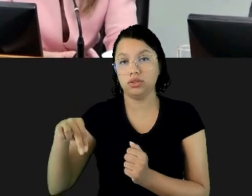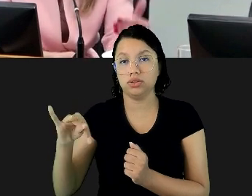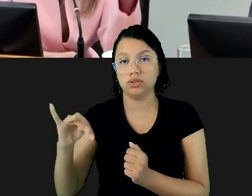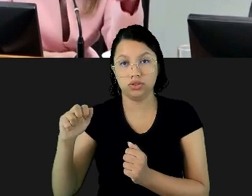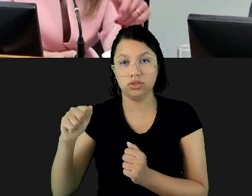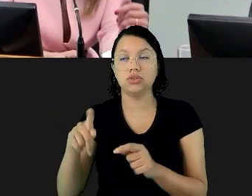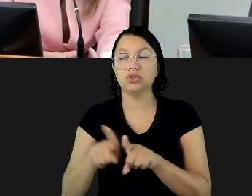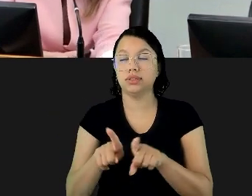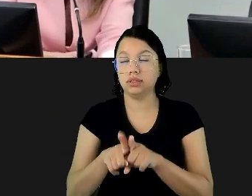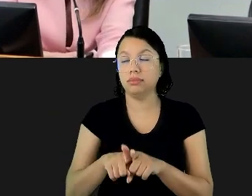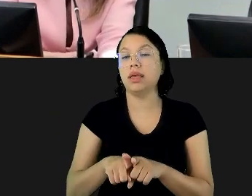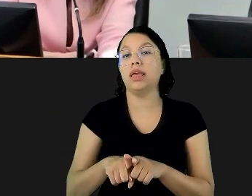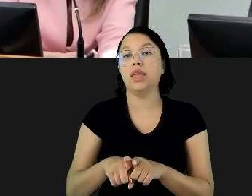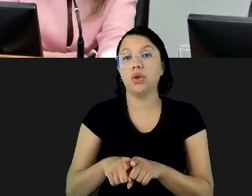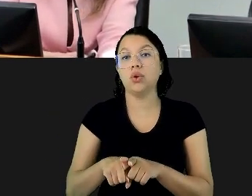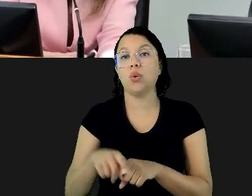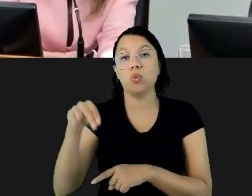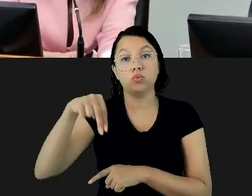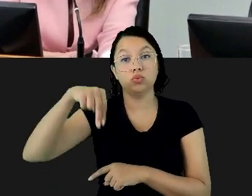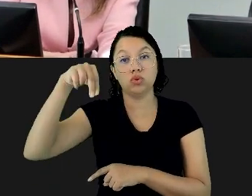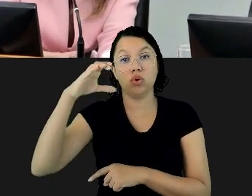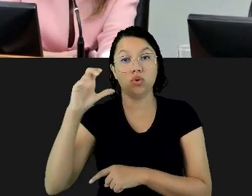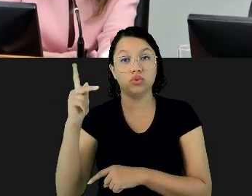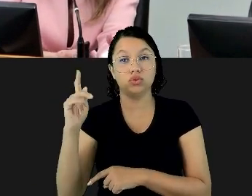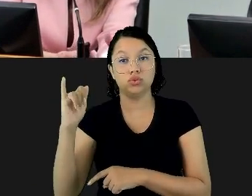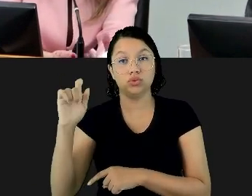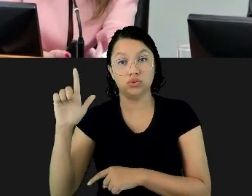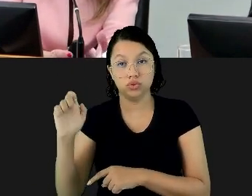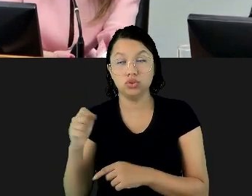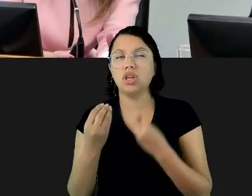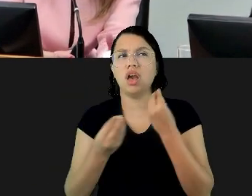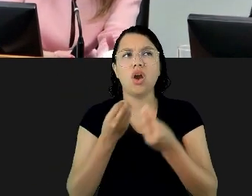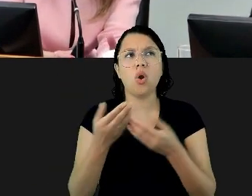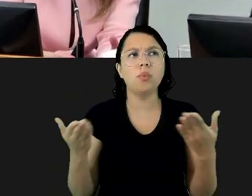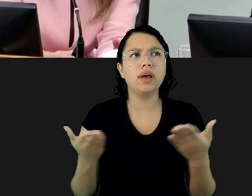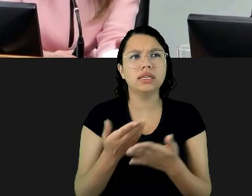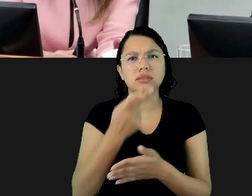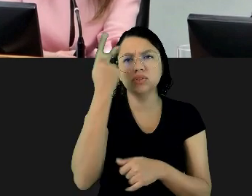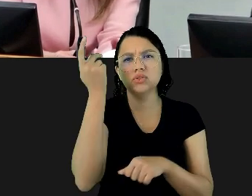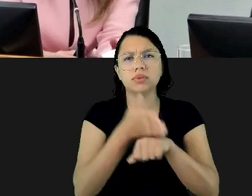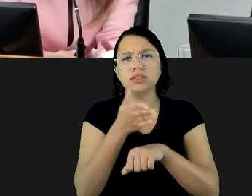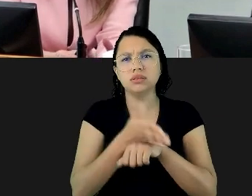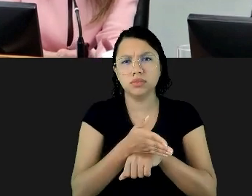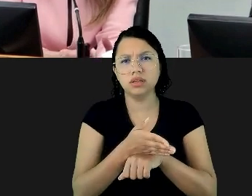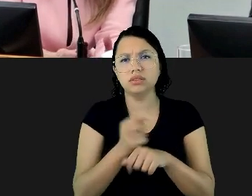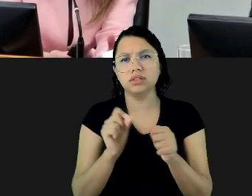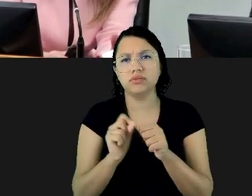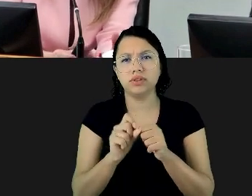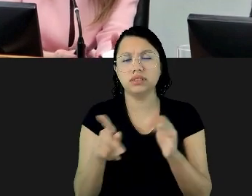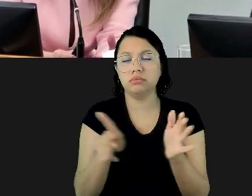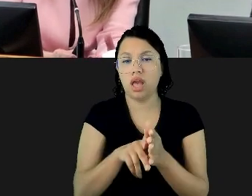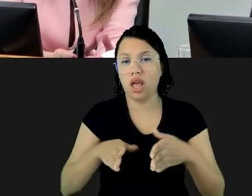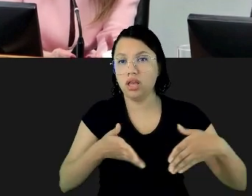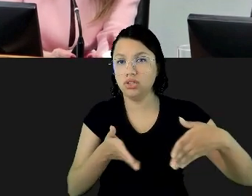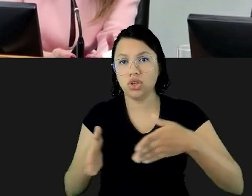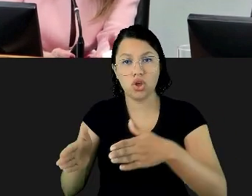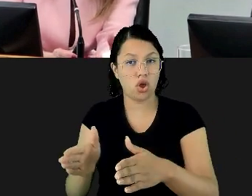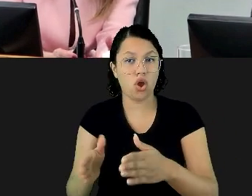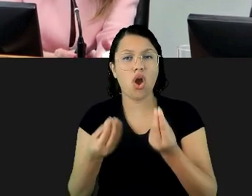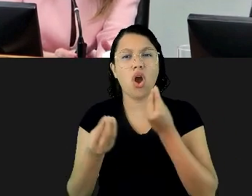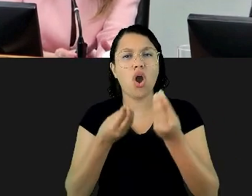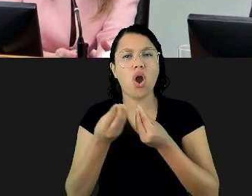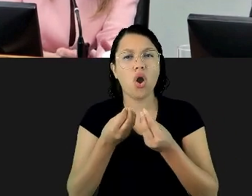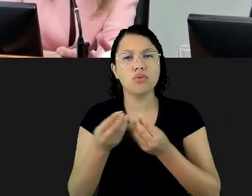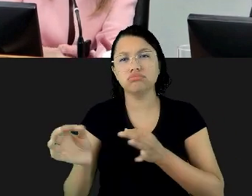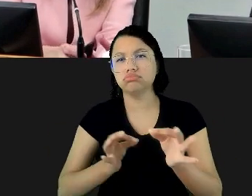rede hoje de atores que integra a rota bioceânica, como que ela se organiza, né? Qual que é a forma de governança que a